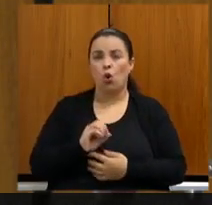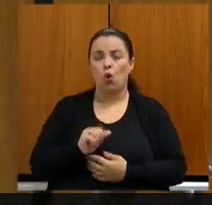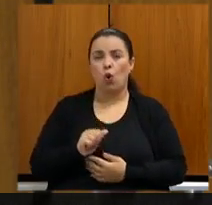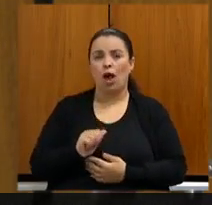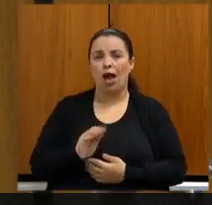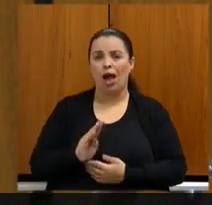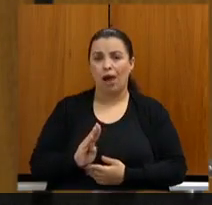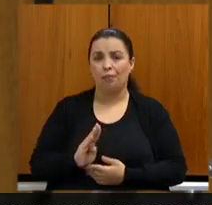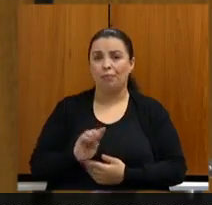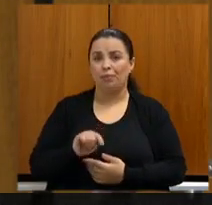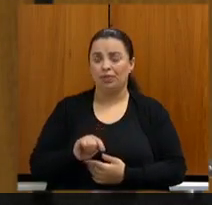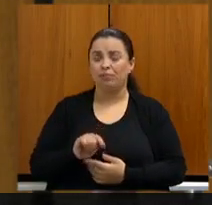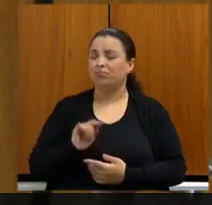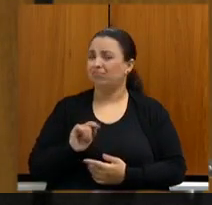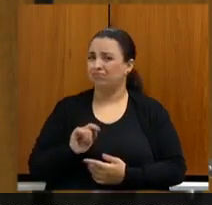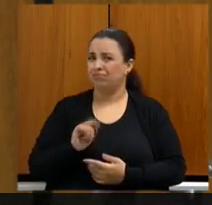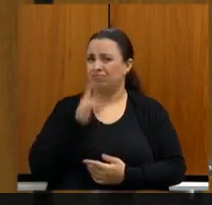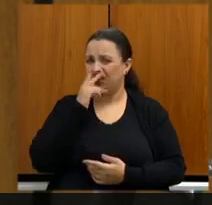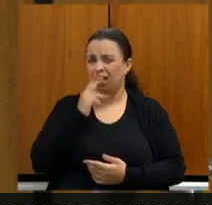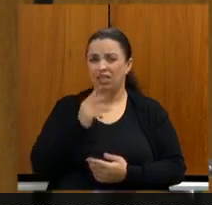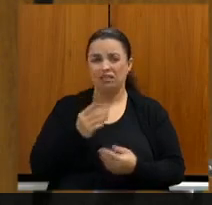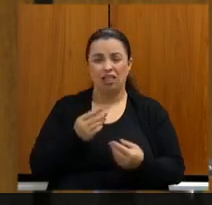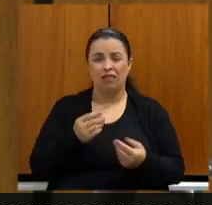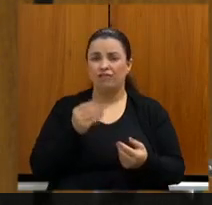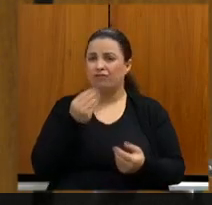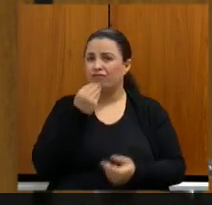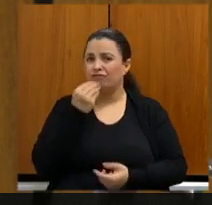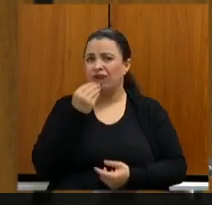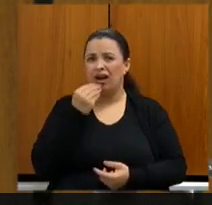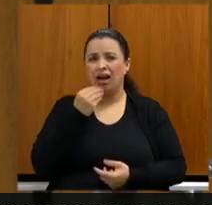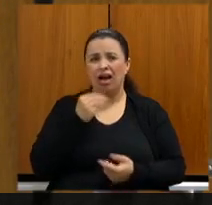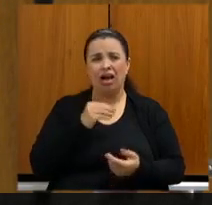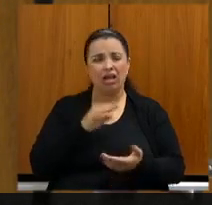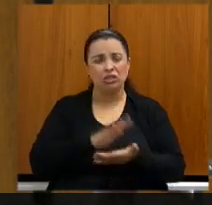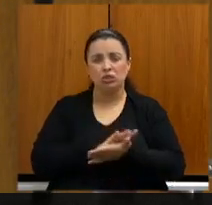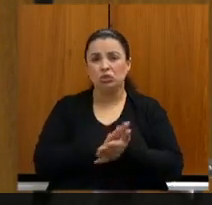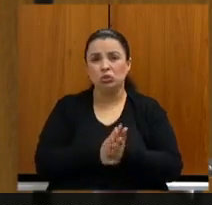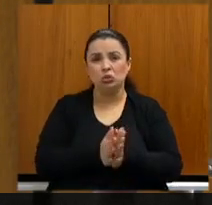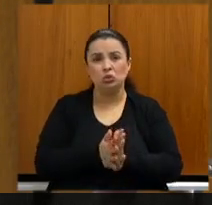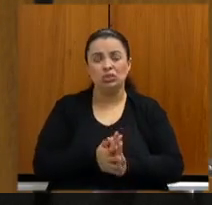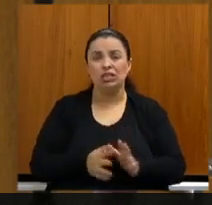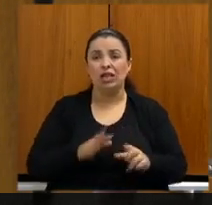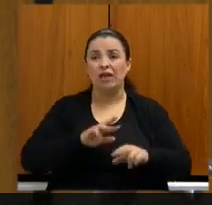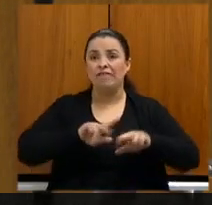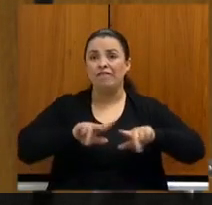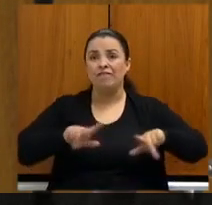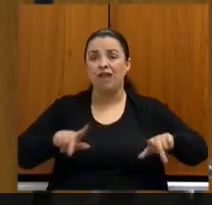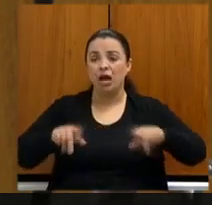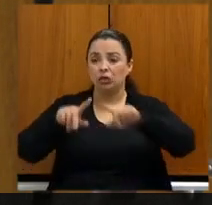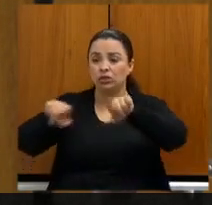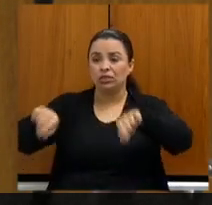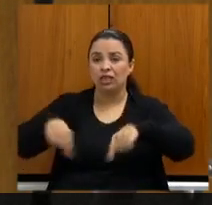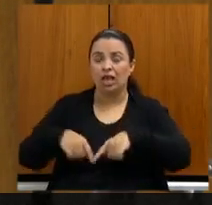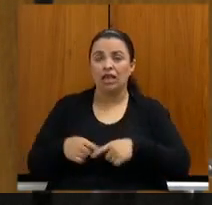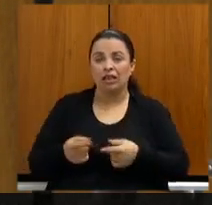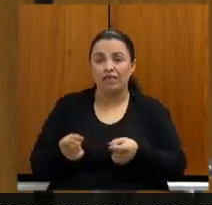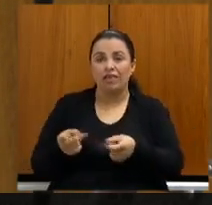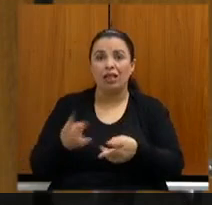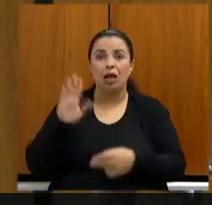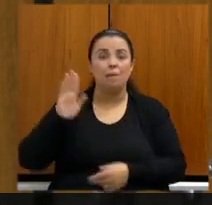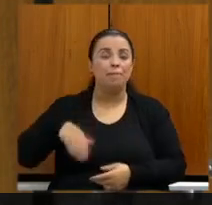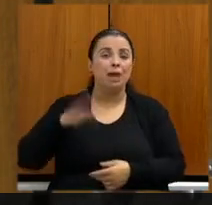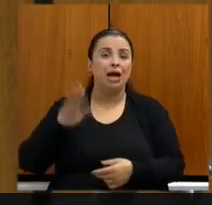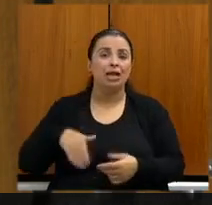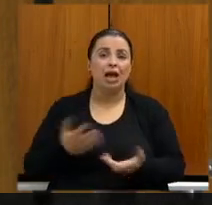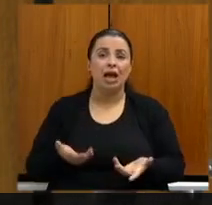aí no último ano que tem vários terrenos estado de Minas Gerais que estão sendo vendidos a preço de banana Então leiloados